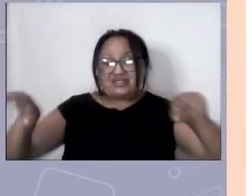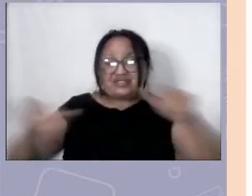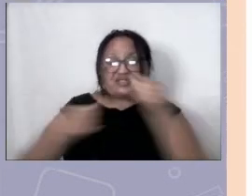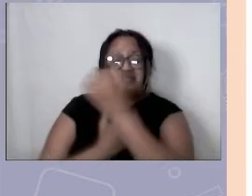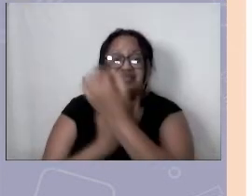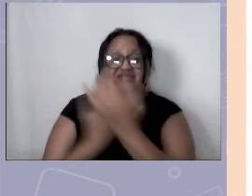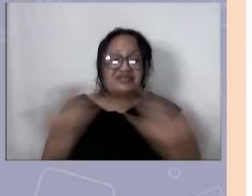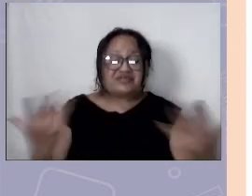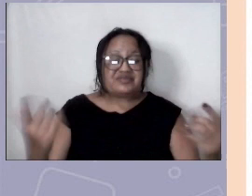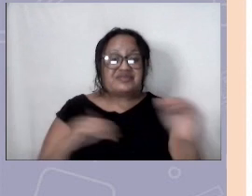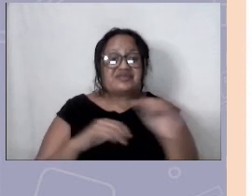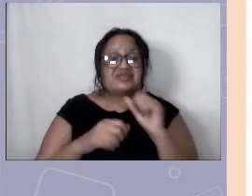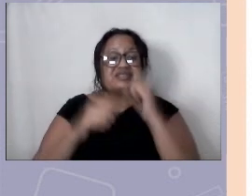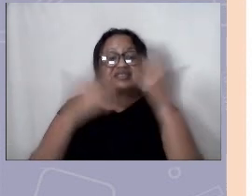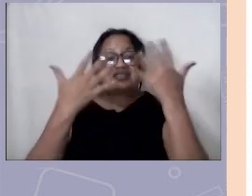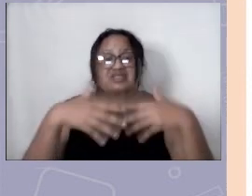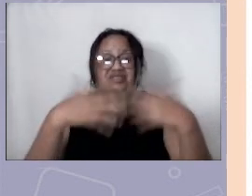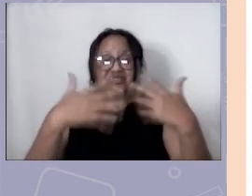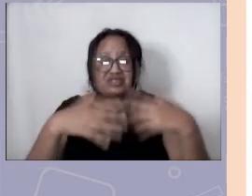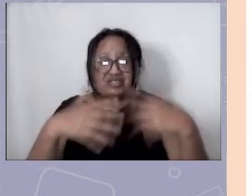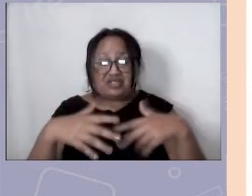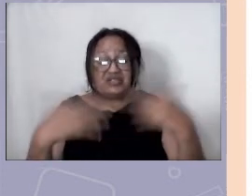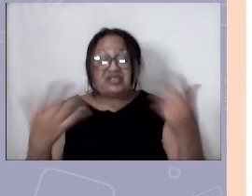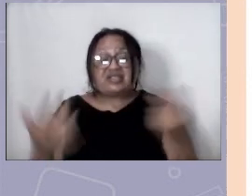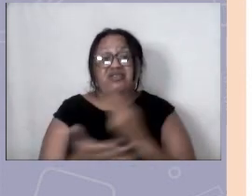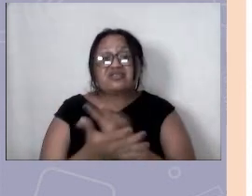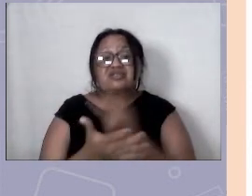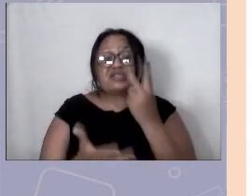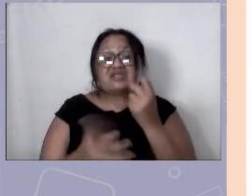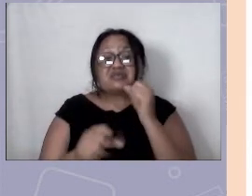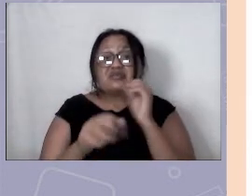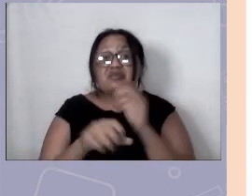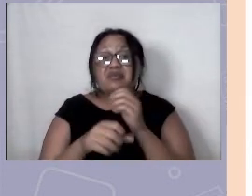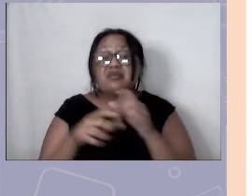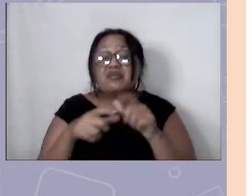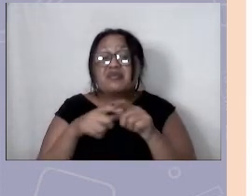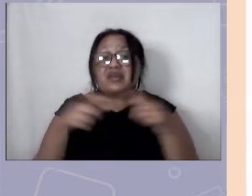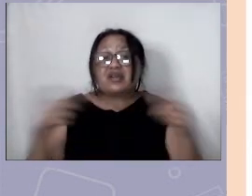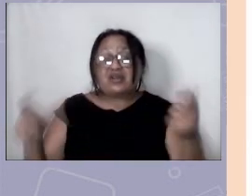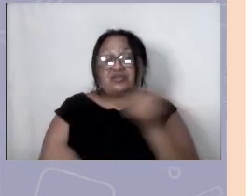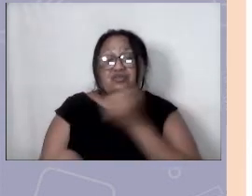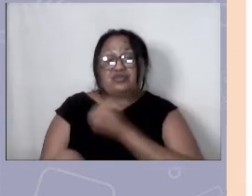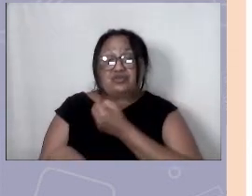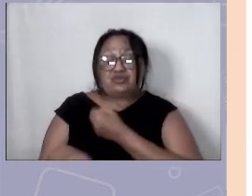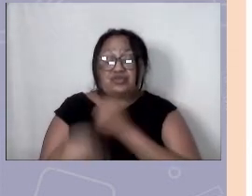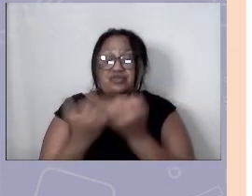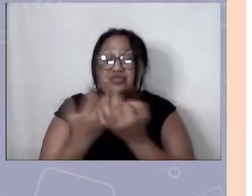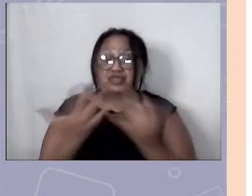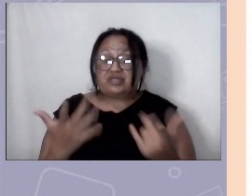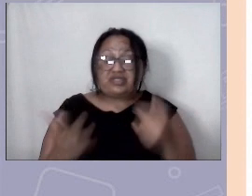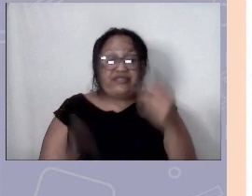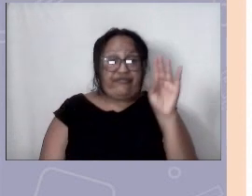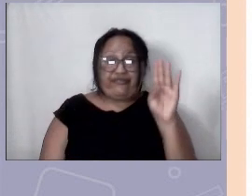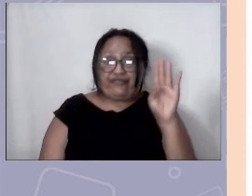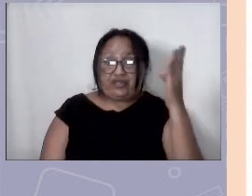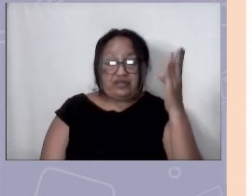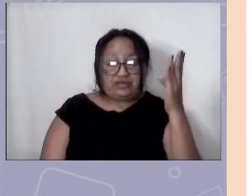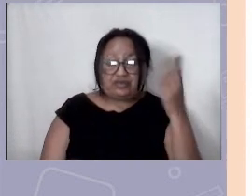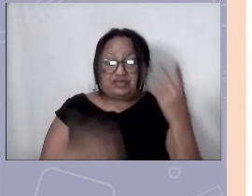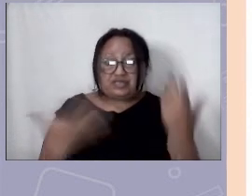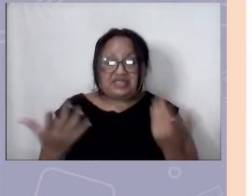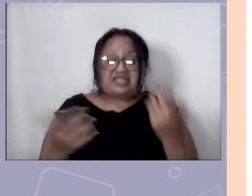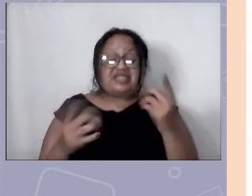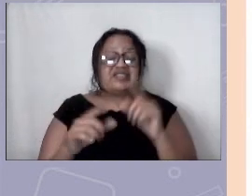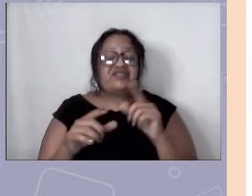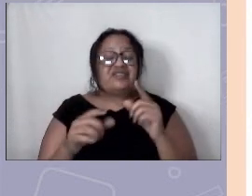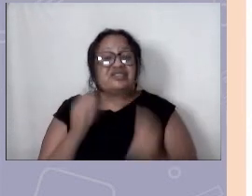uma vez que promovem o maior número de indivíduos vegetais totalmente falso muito pelo contrário como eu acabei de comentar né ele vai gerar